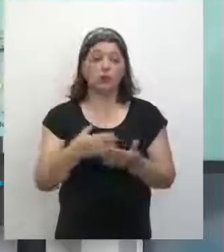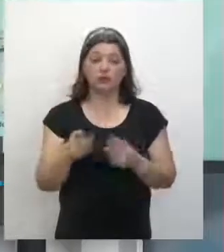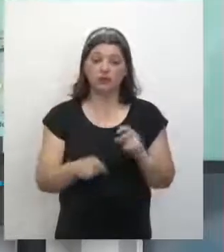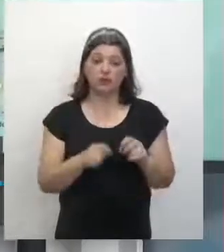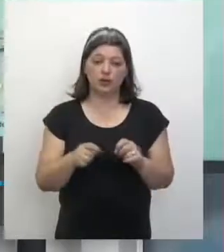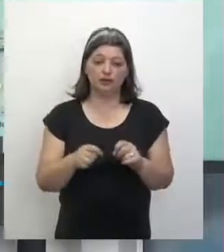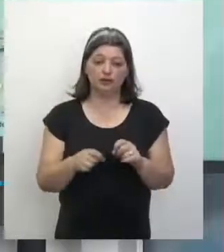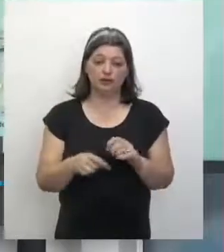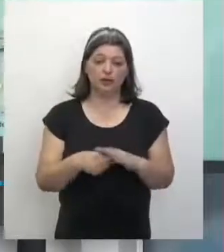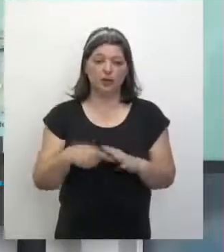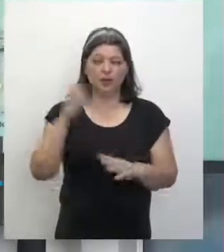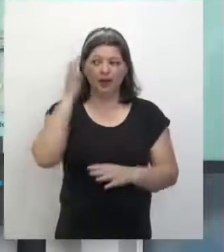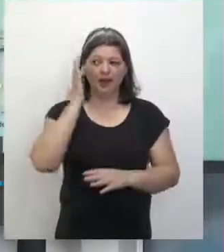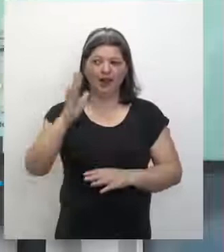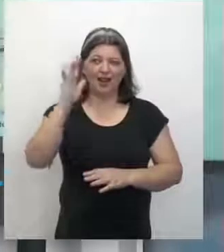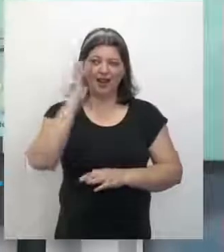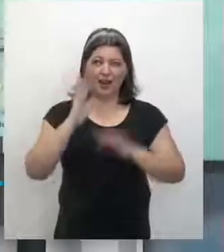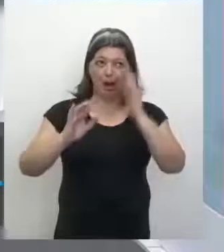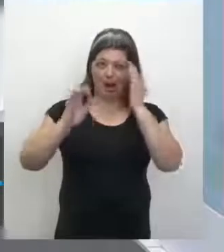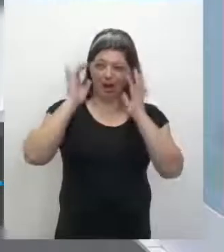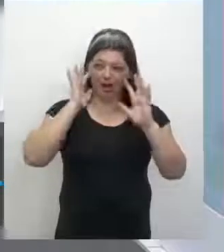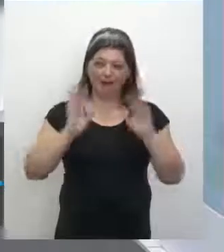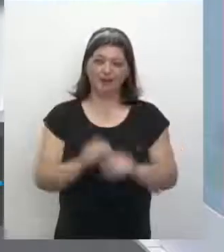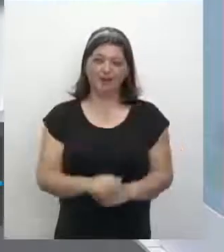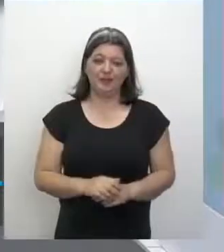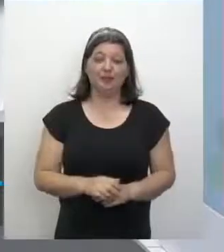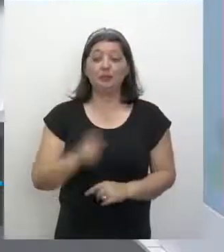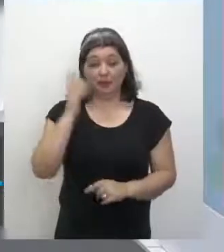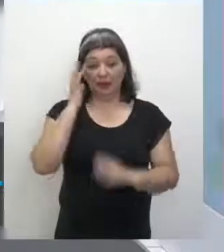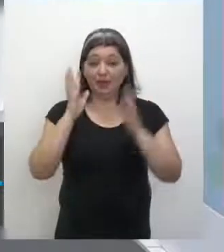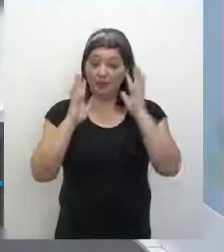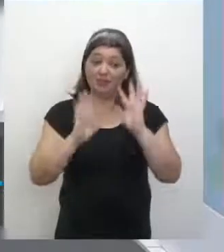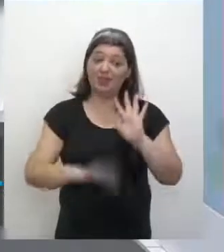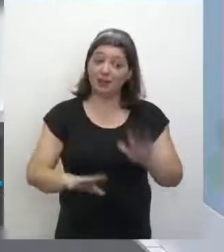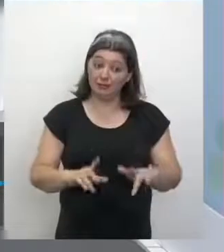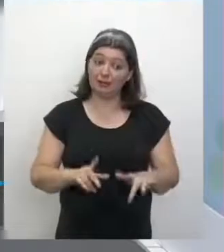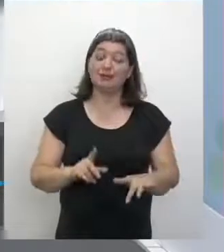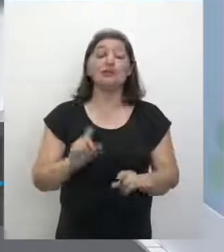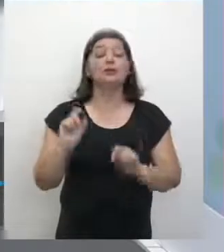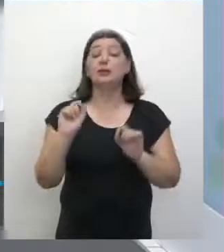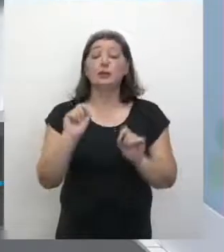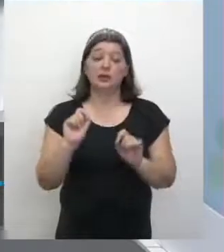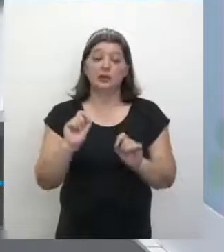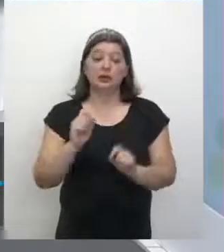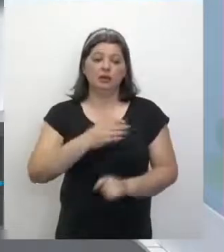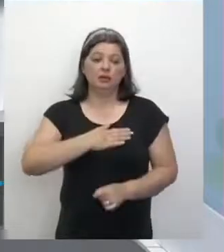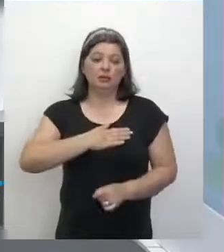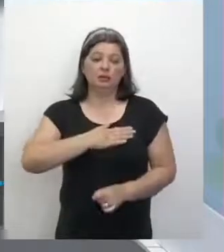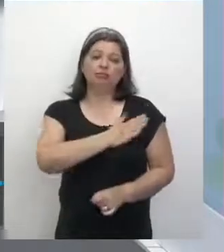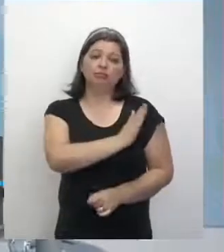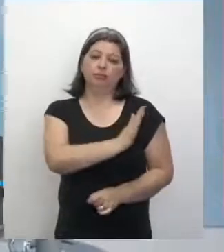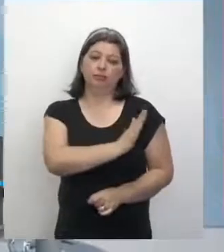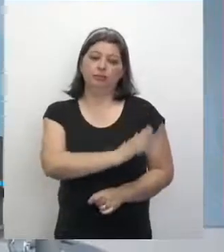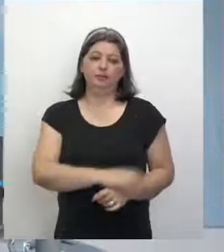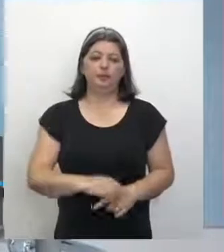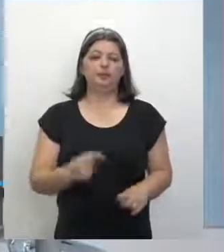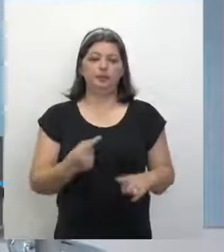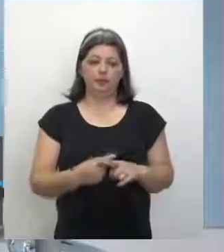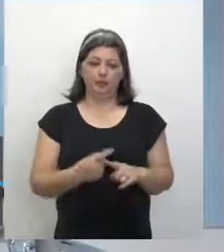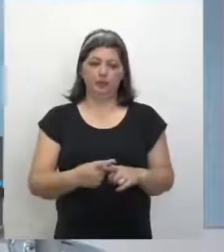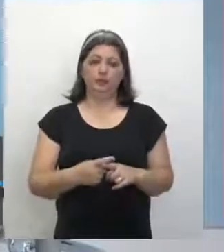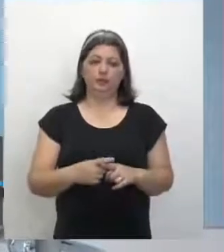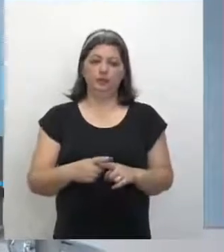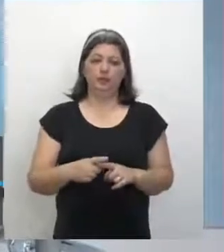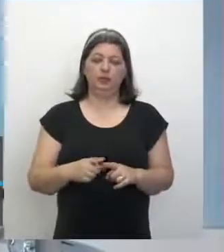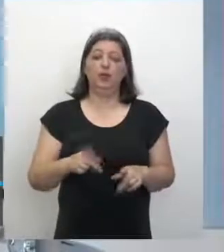as questões imaginárias mesmo, né, Luiz? E muitas vezes esse imaginário gera os preconceitos, né? Vale pontuar que os ciganos também foram